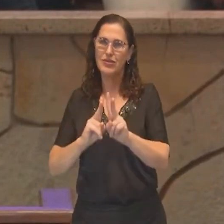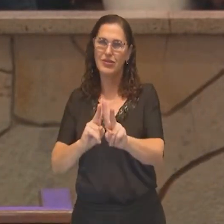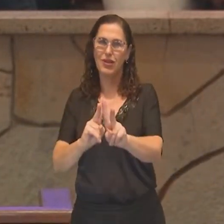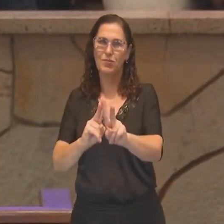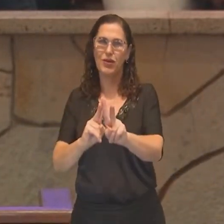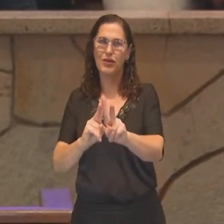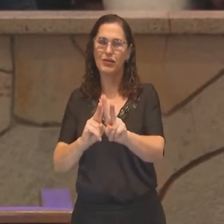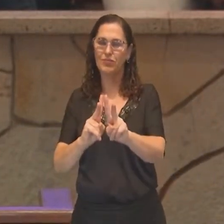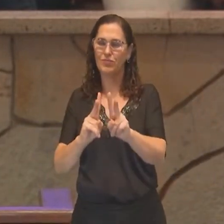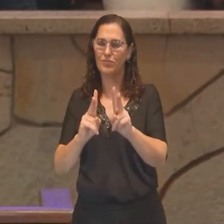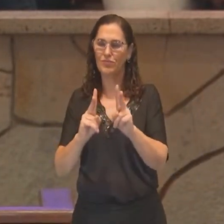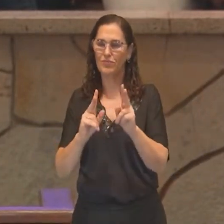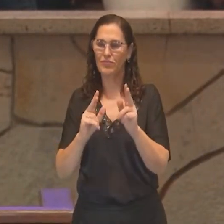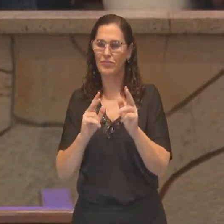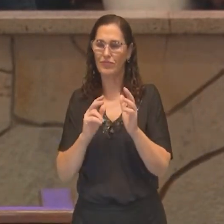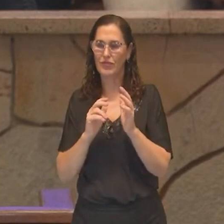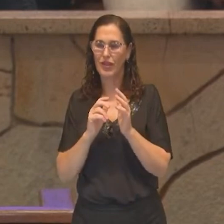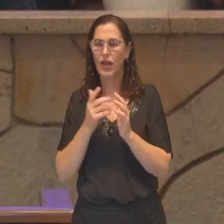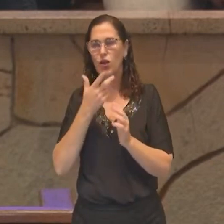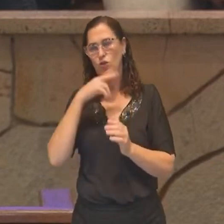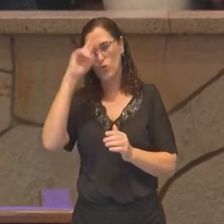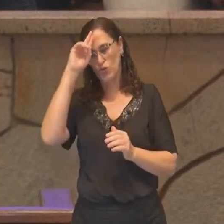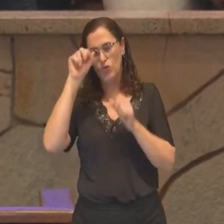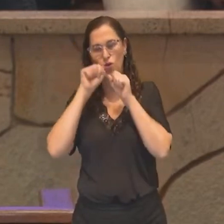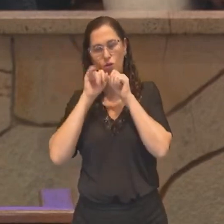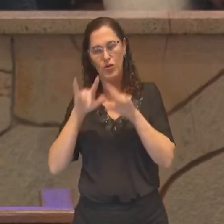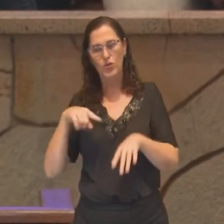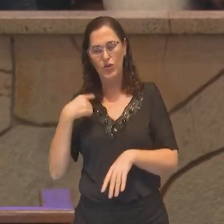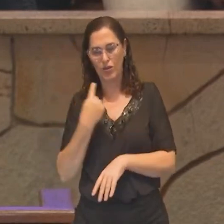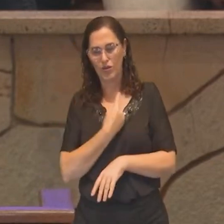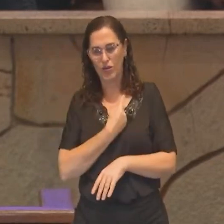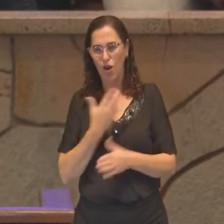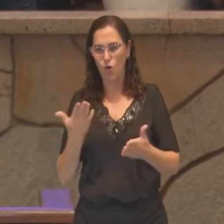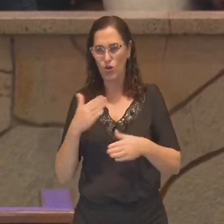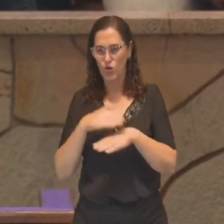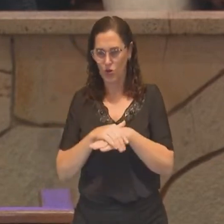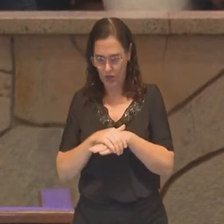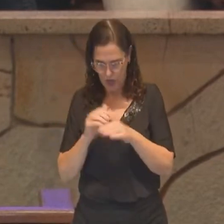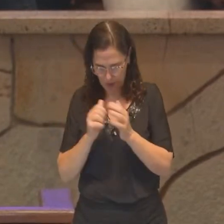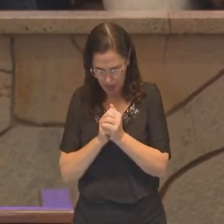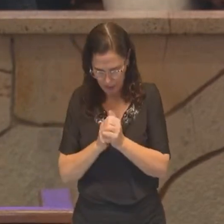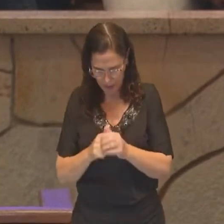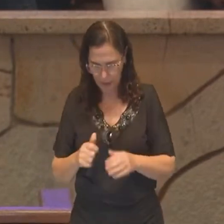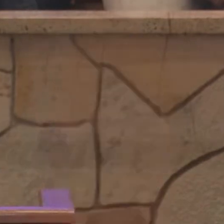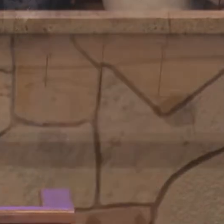o sempre. Que o Senhor assim nos abençoe nessa noite. Amém.